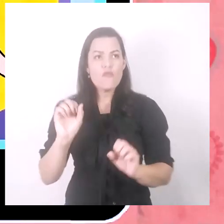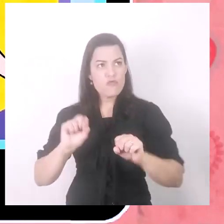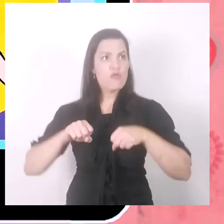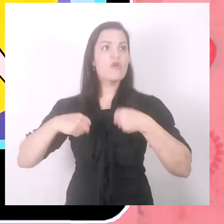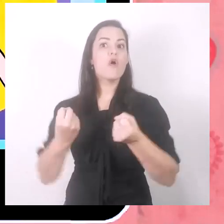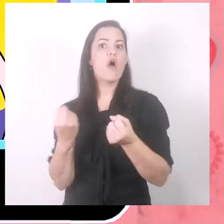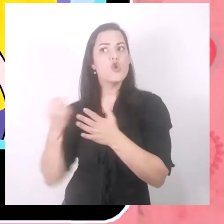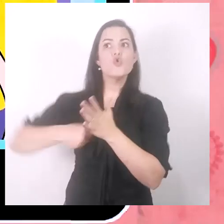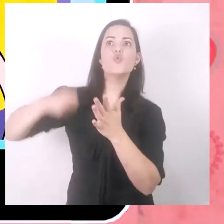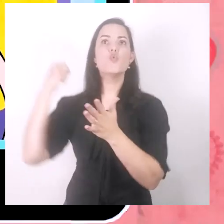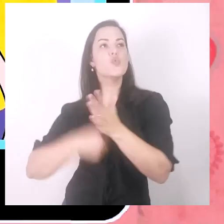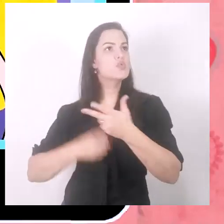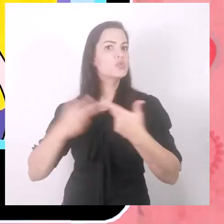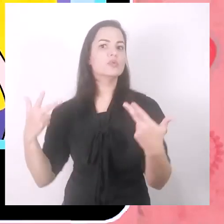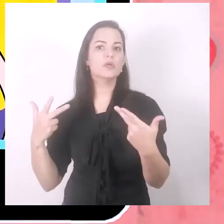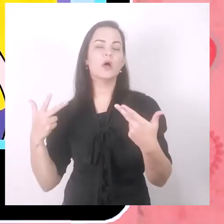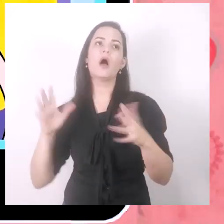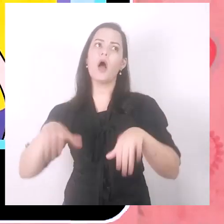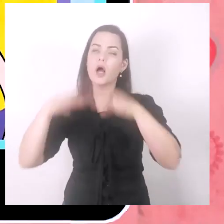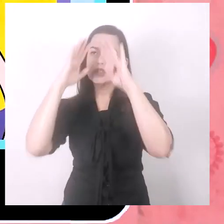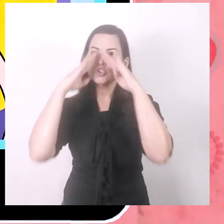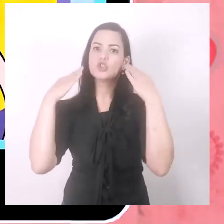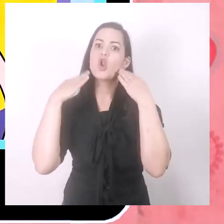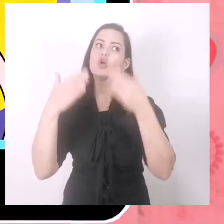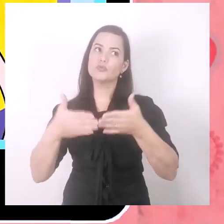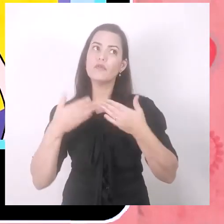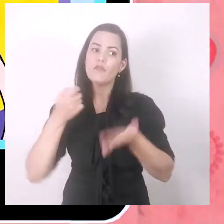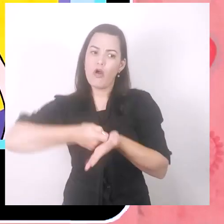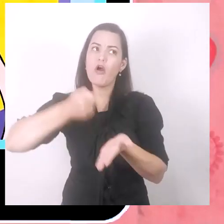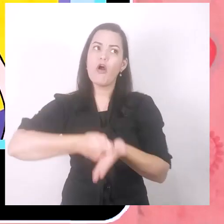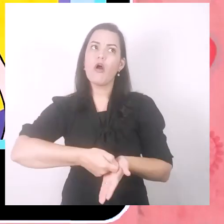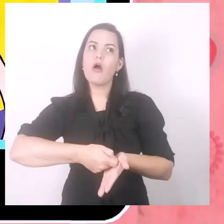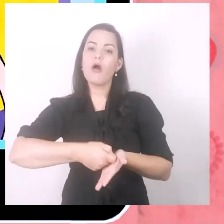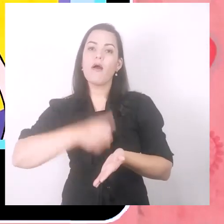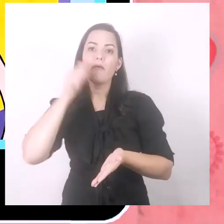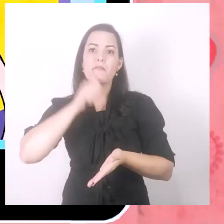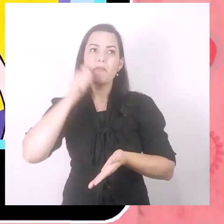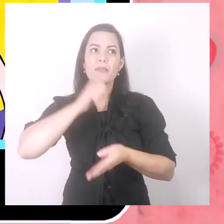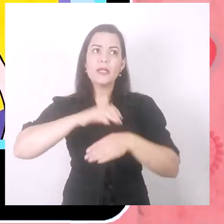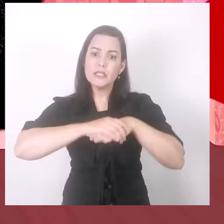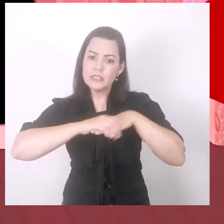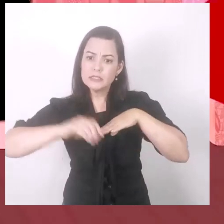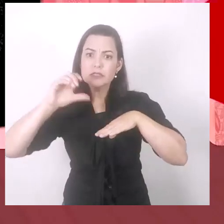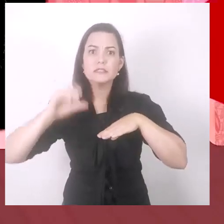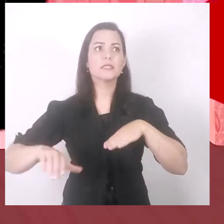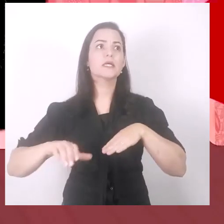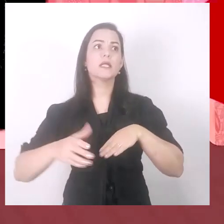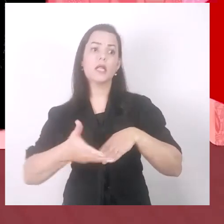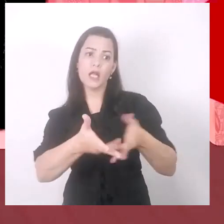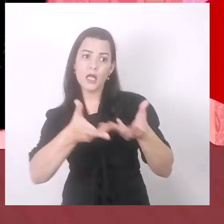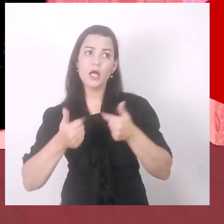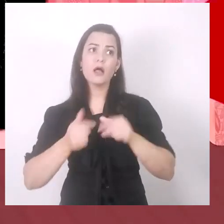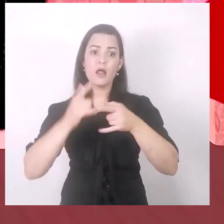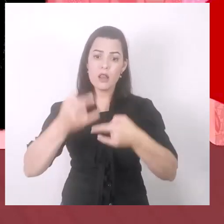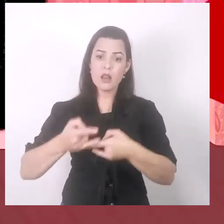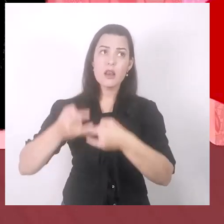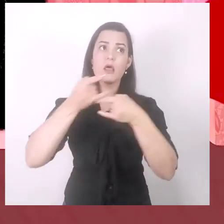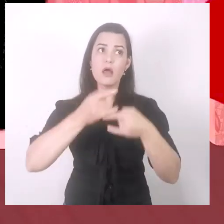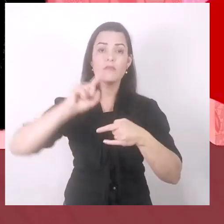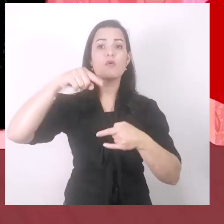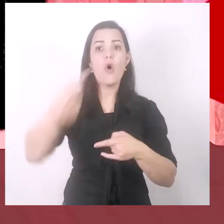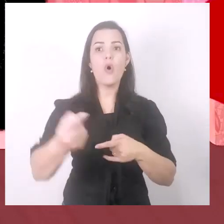Charlotte, eu exijo que você convide Cinderela para a próxima live. Ela tem direito de resposta. A próxima